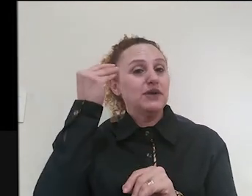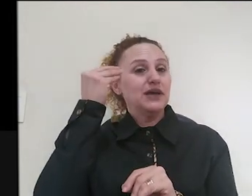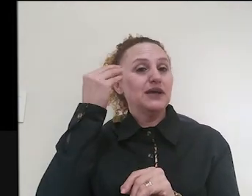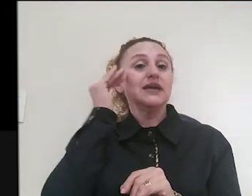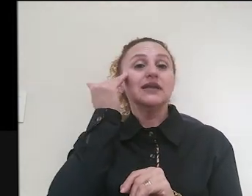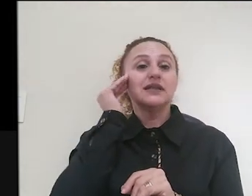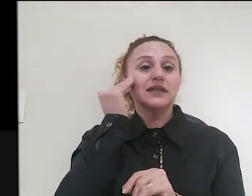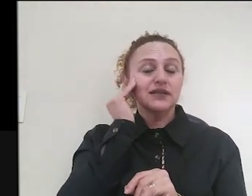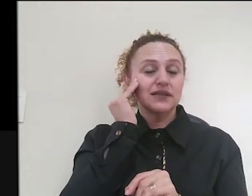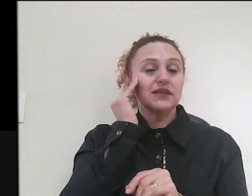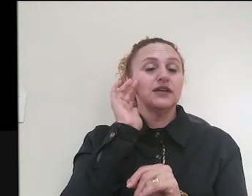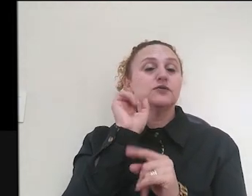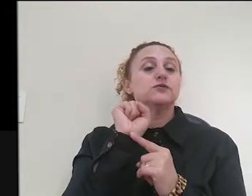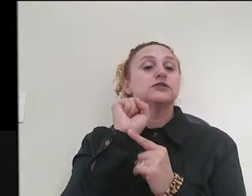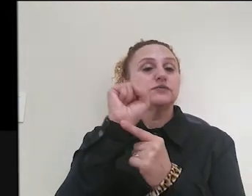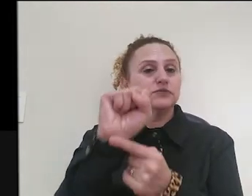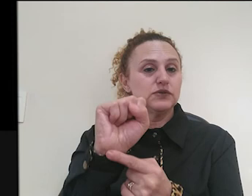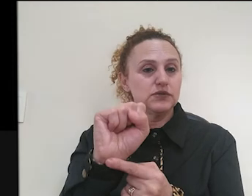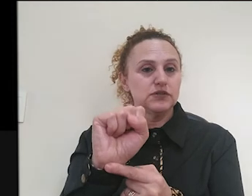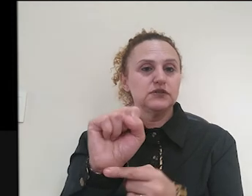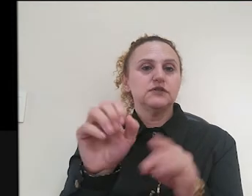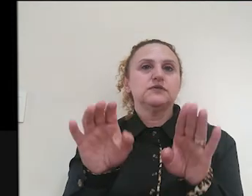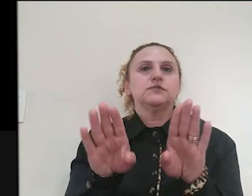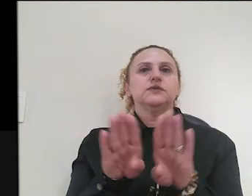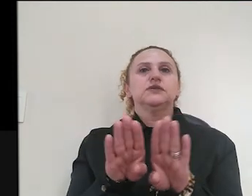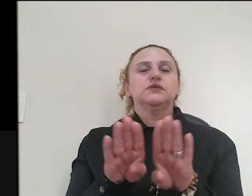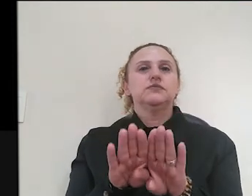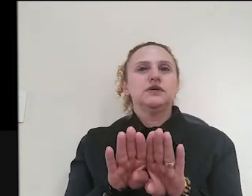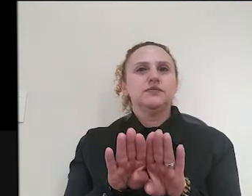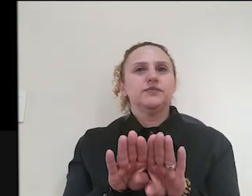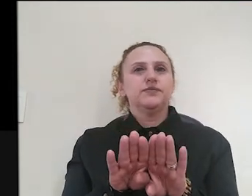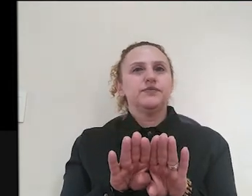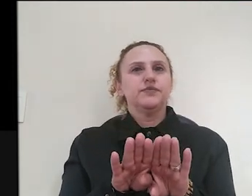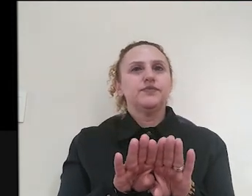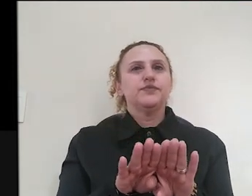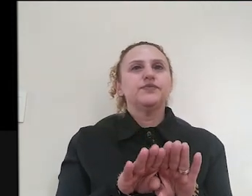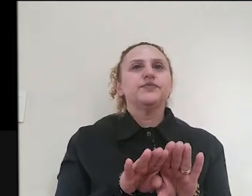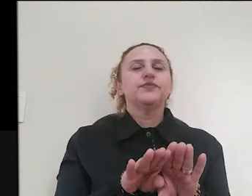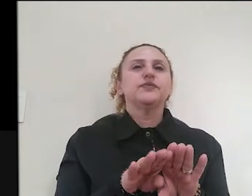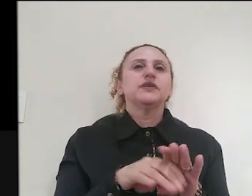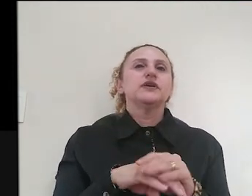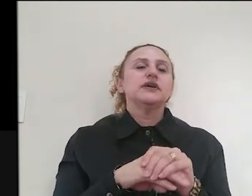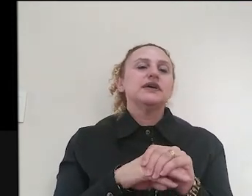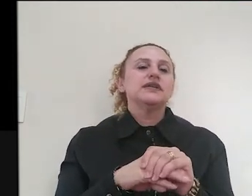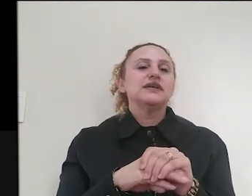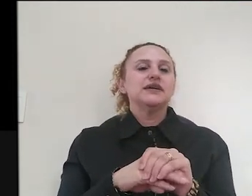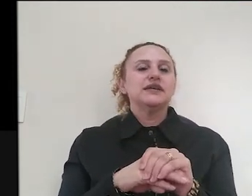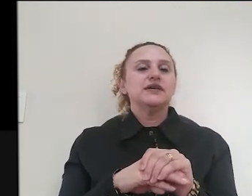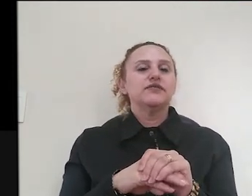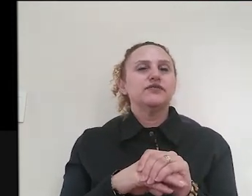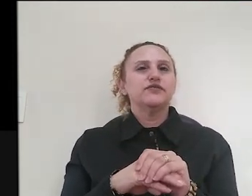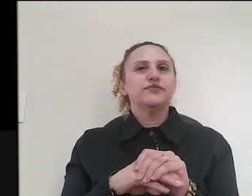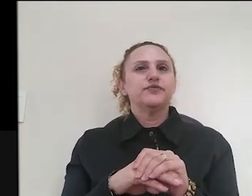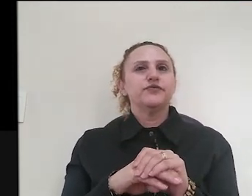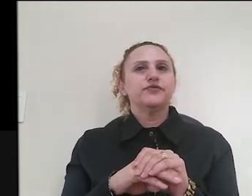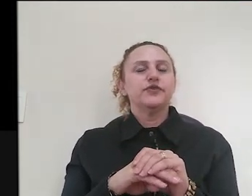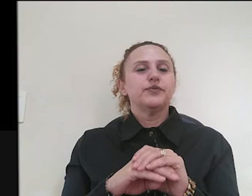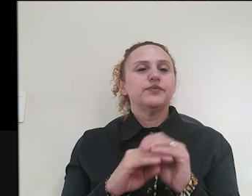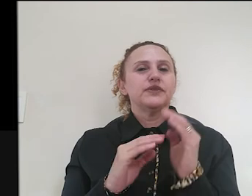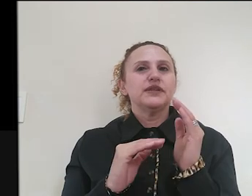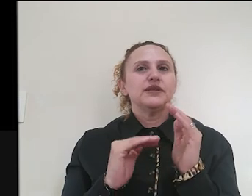o impressionismo. Um fator influente no simbolismo é essa crise na concepção positivista da vida.